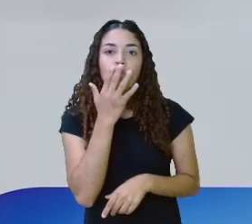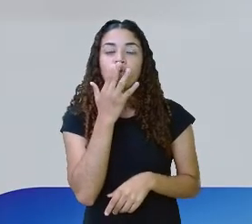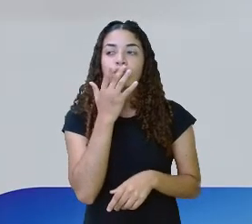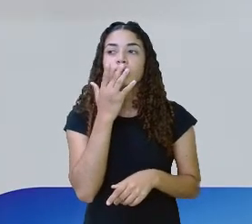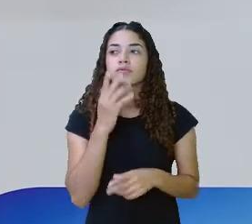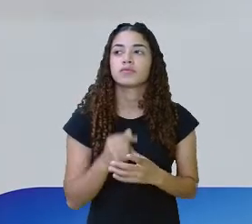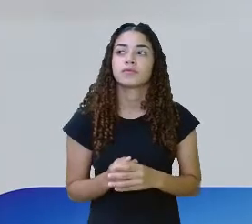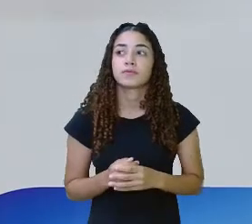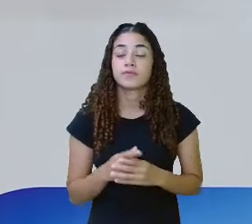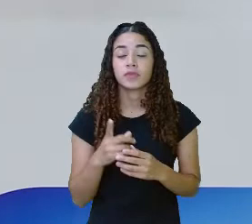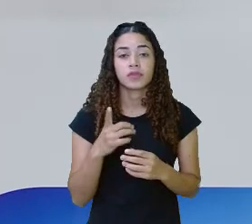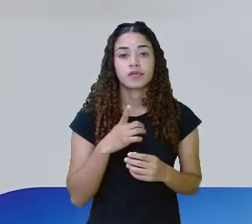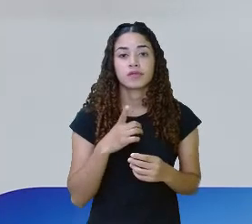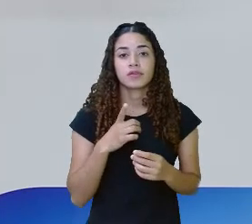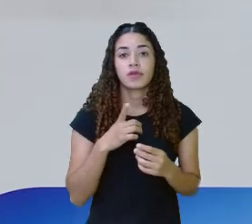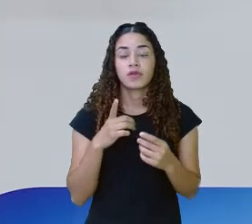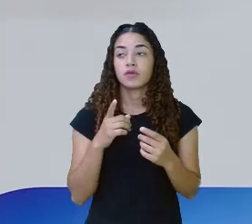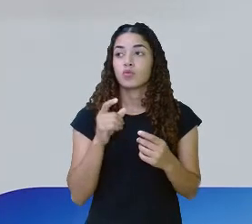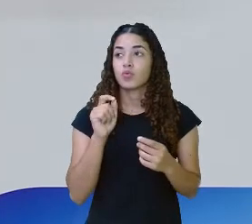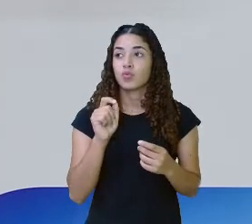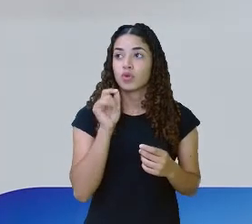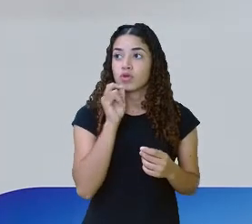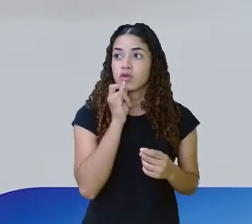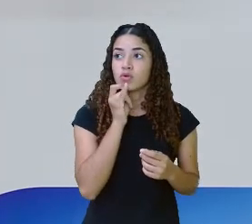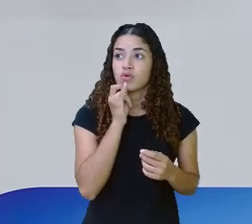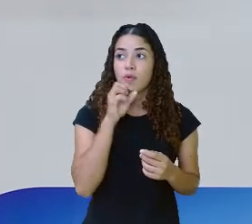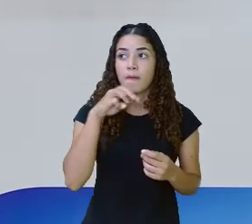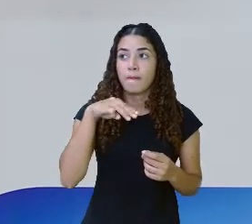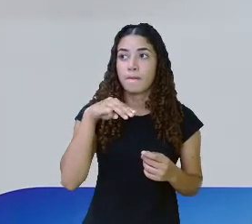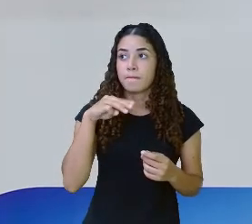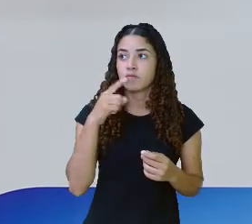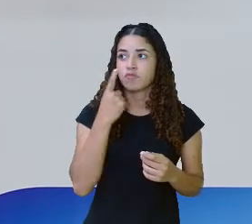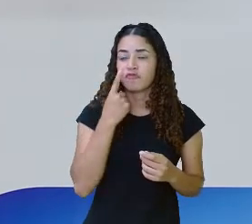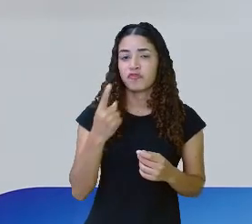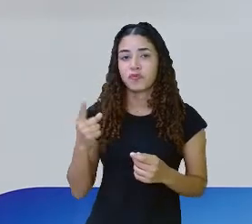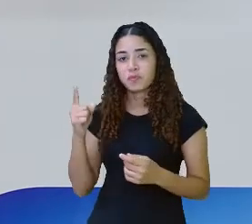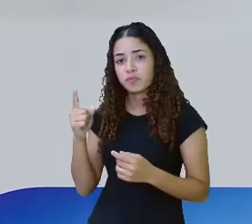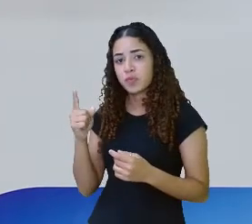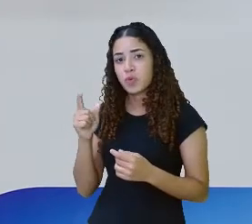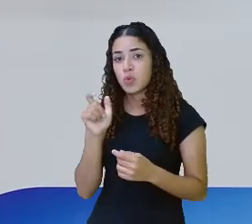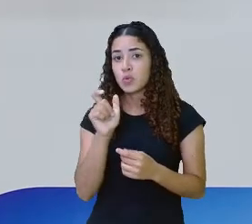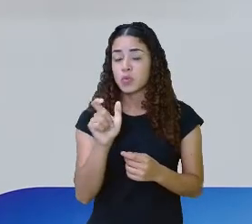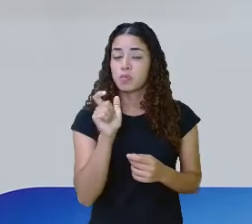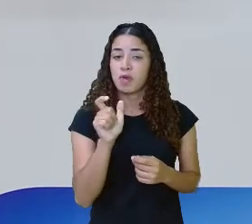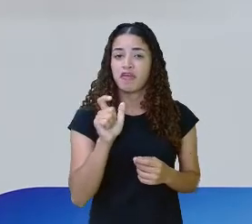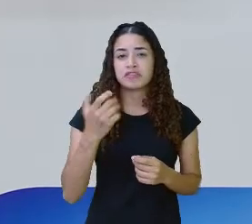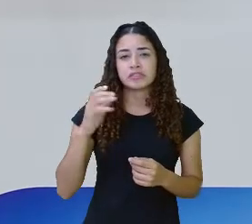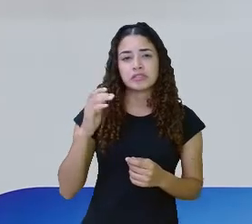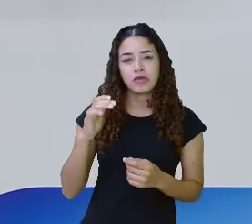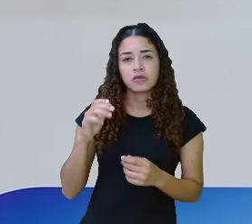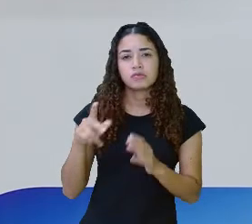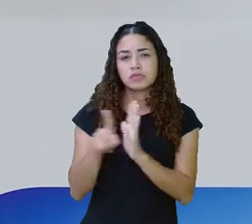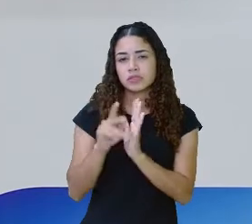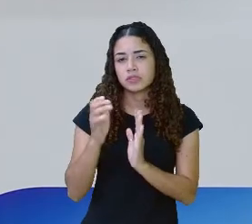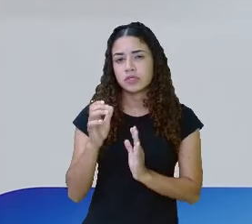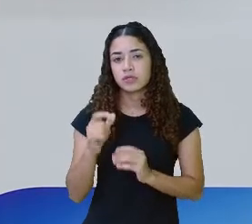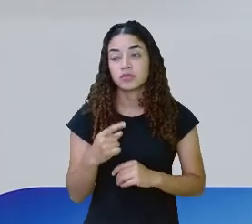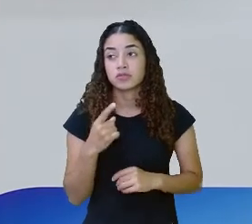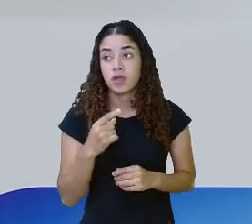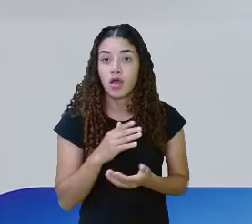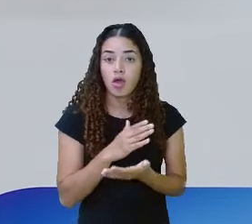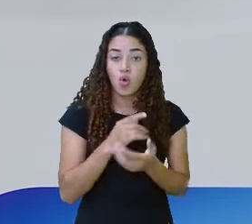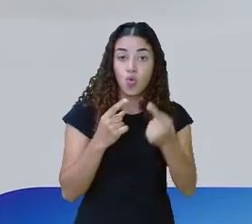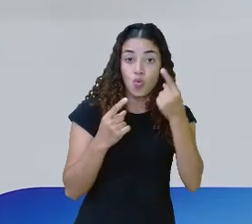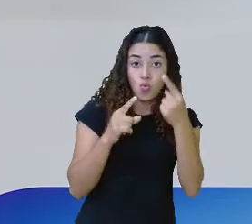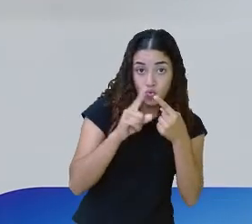que o nome científico dela é esse, né, Biston betularia, ela tinha essa variação de cor. Então, uma era